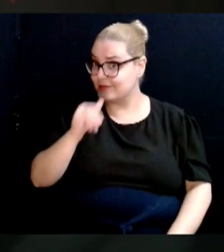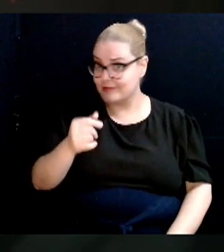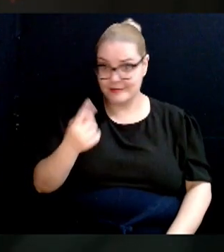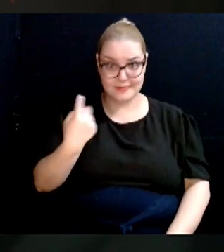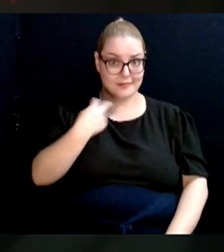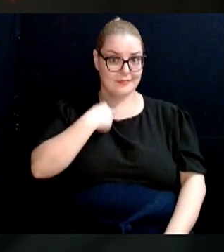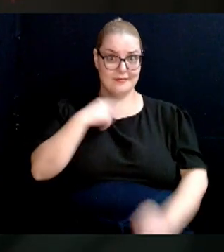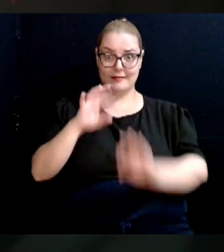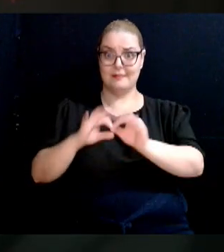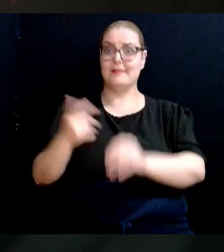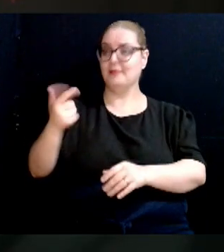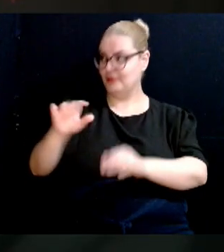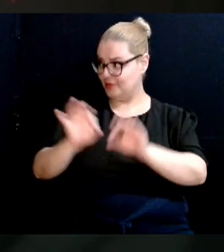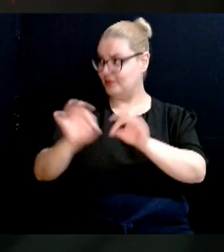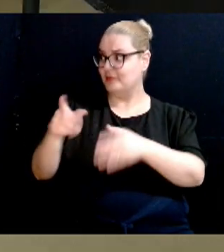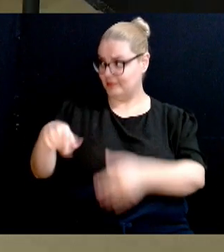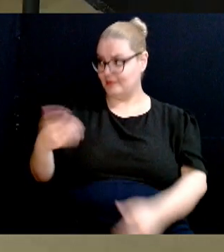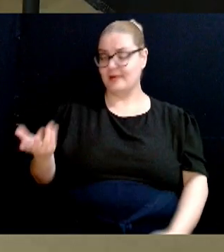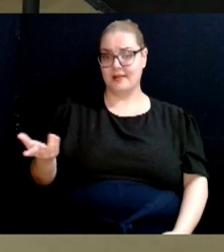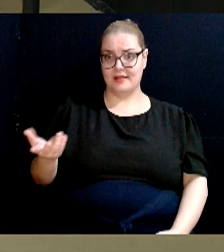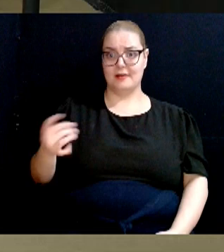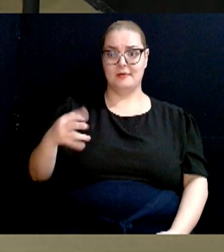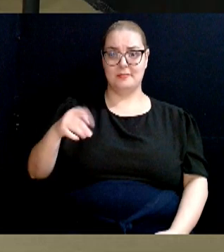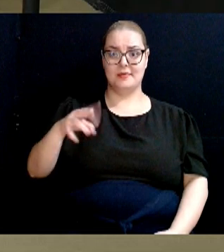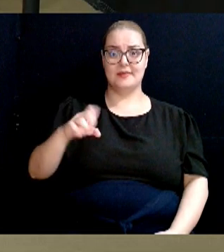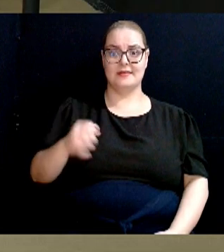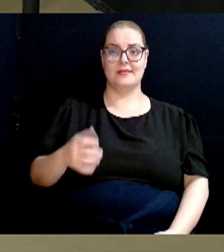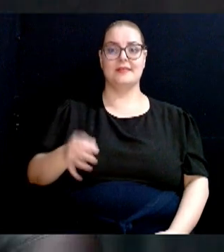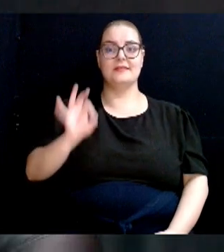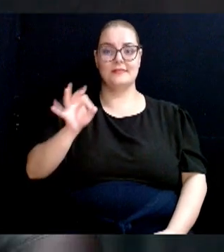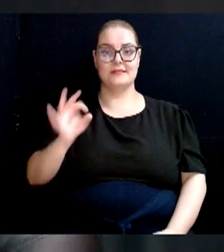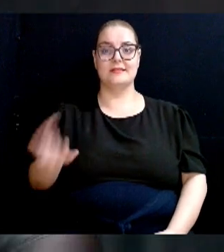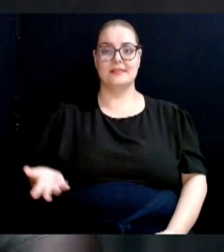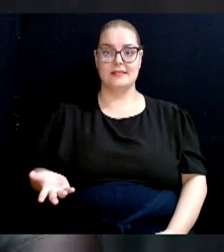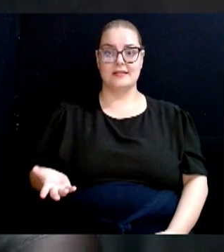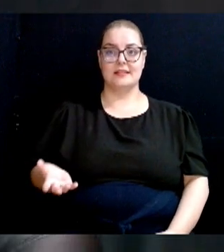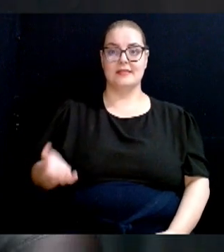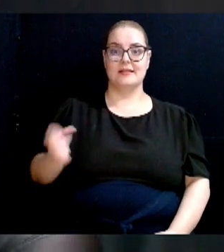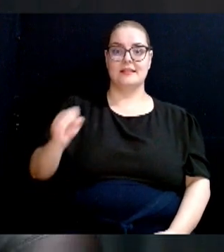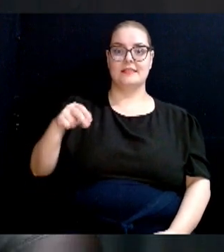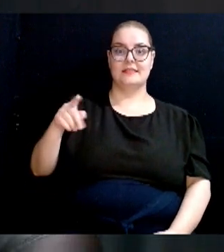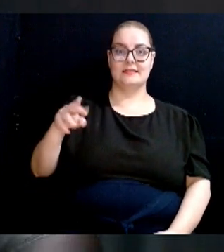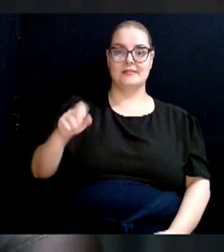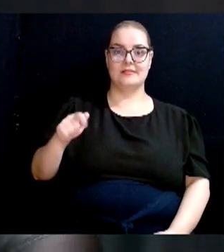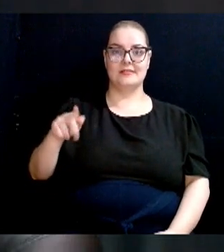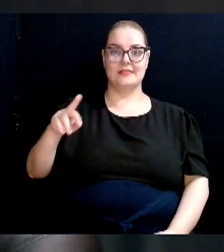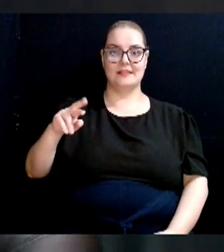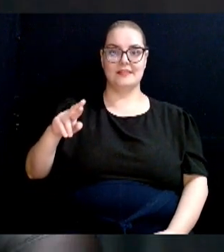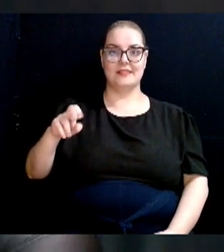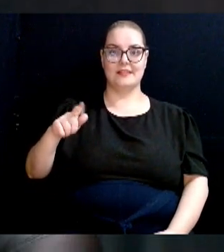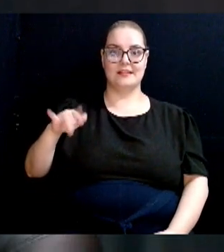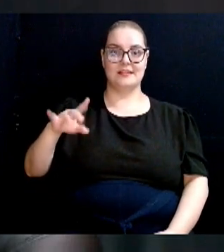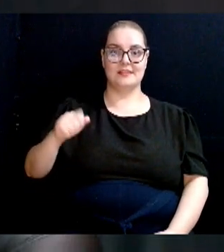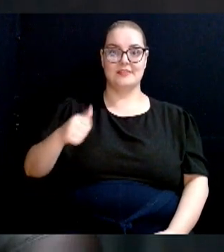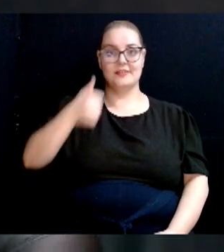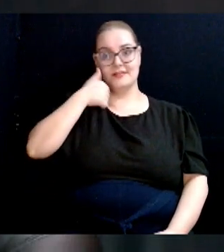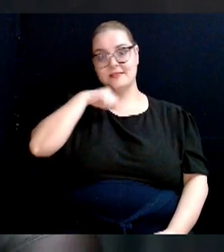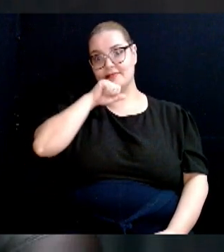fazendo seus planos, né, Marcela? Exatamente, Sandra Regina é o nome da minha mãe, inclusive. Tem